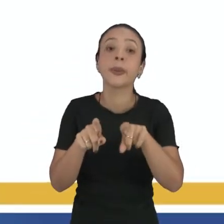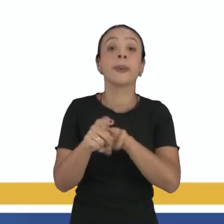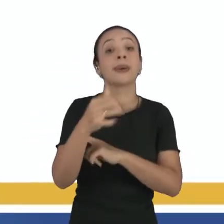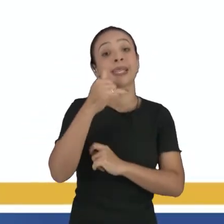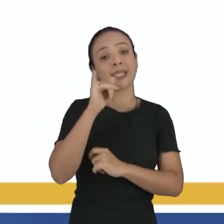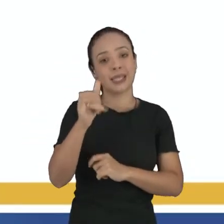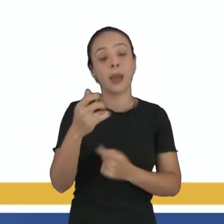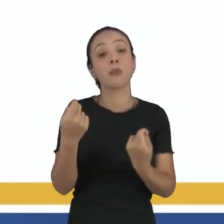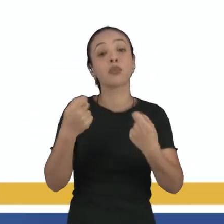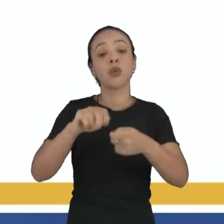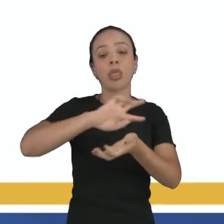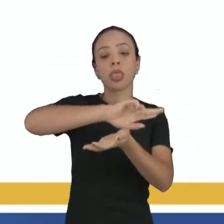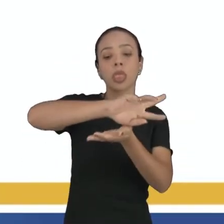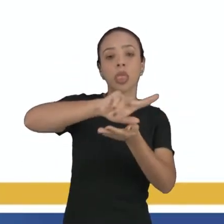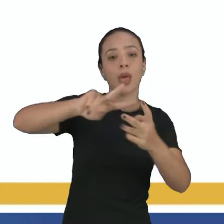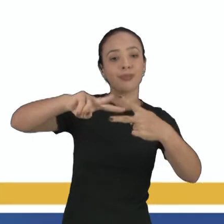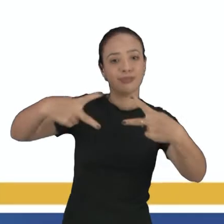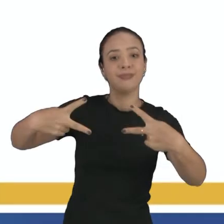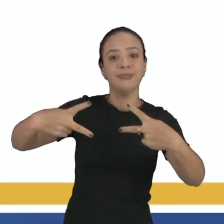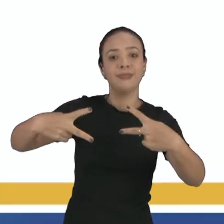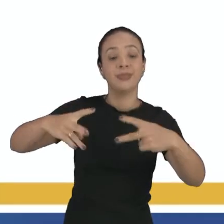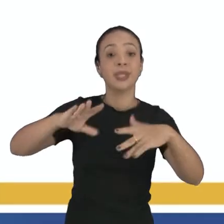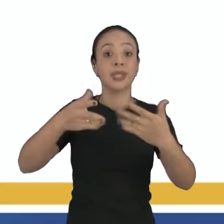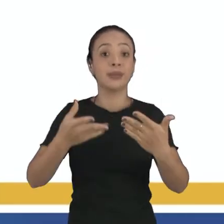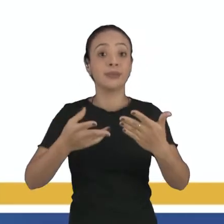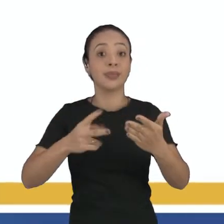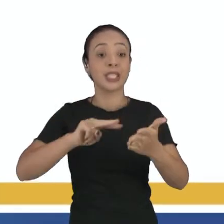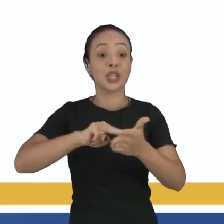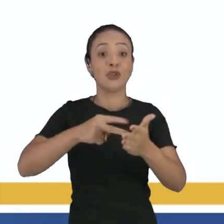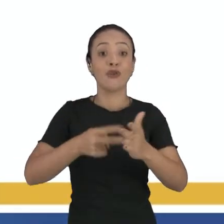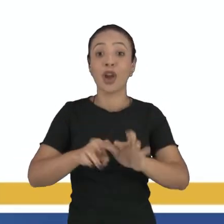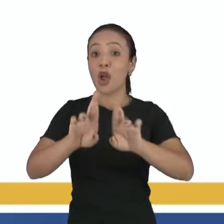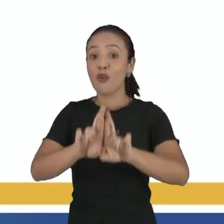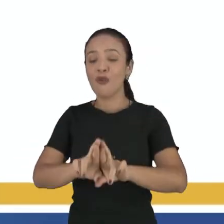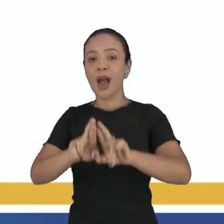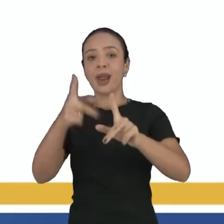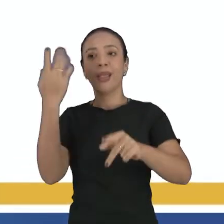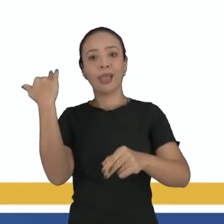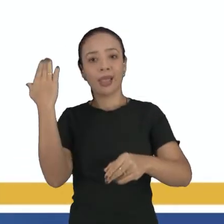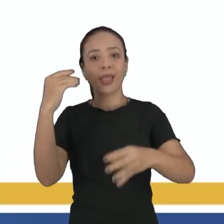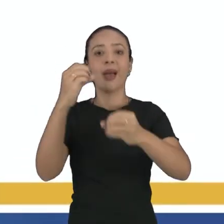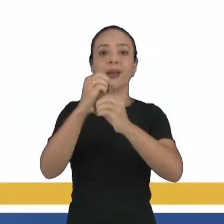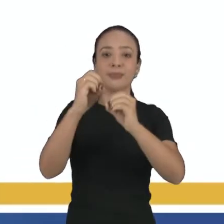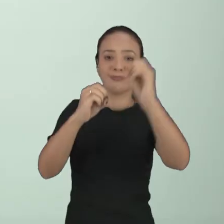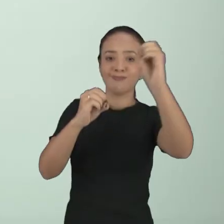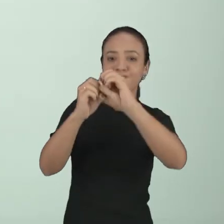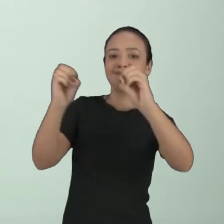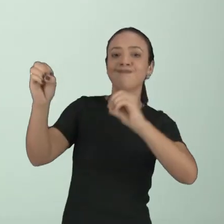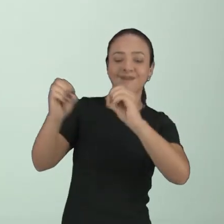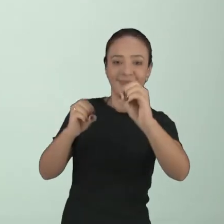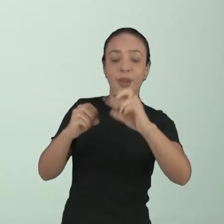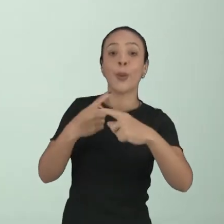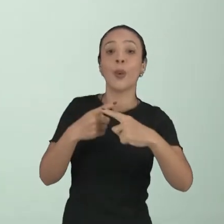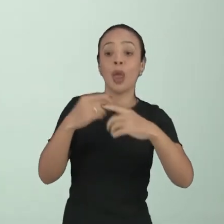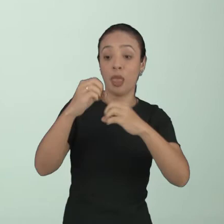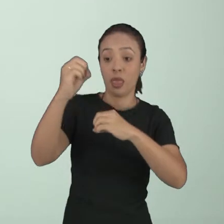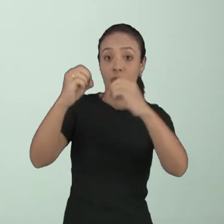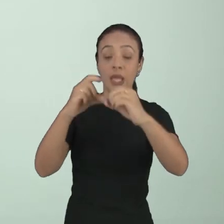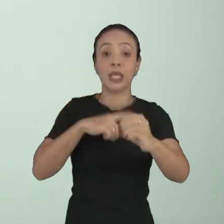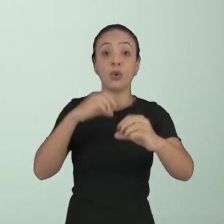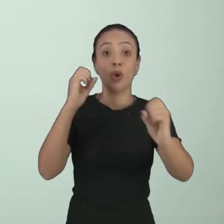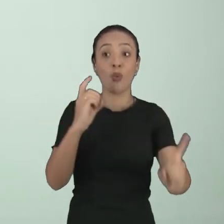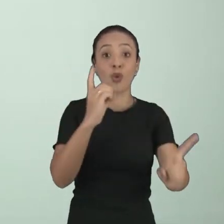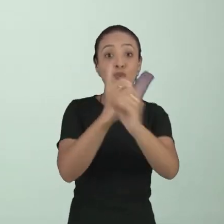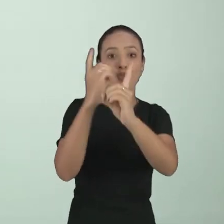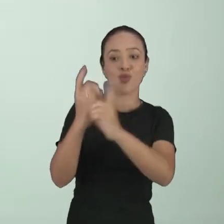uma maior variabilidade genética. Então é praticamente o oposto da reprodução assexuada, né? Você tem na reprodução sexuada o encontro de